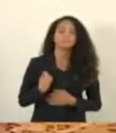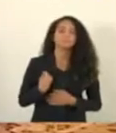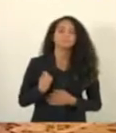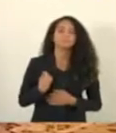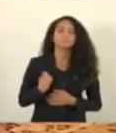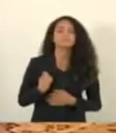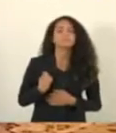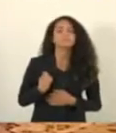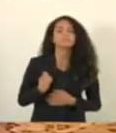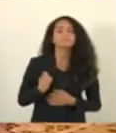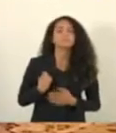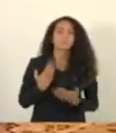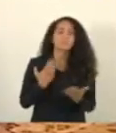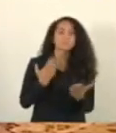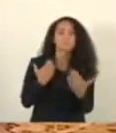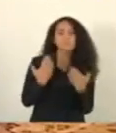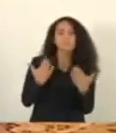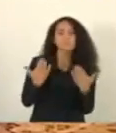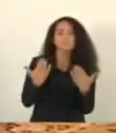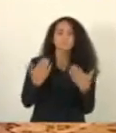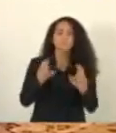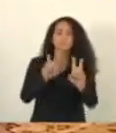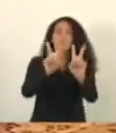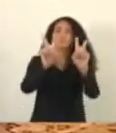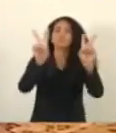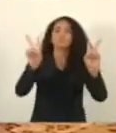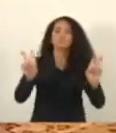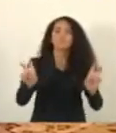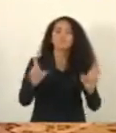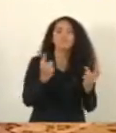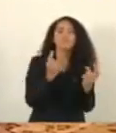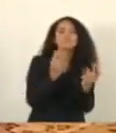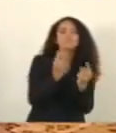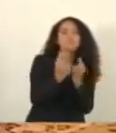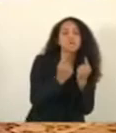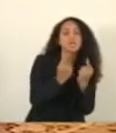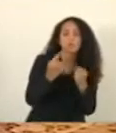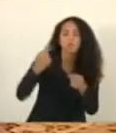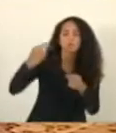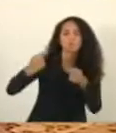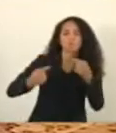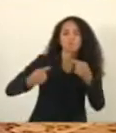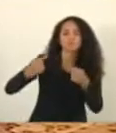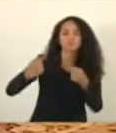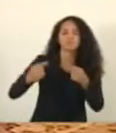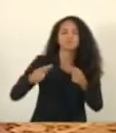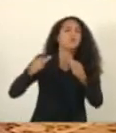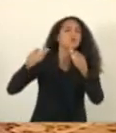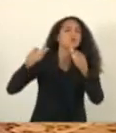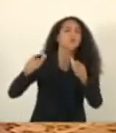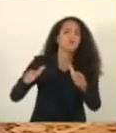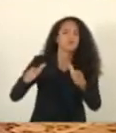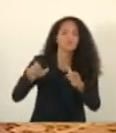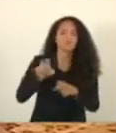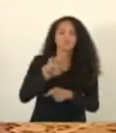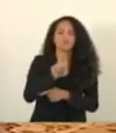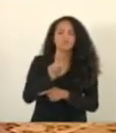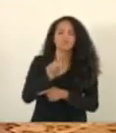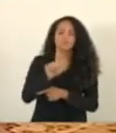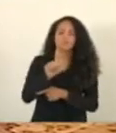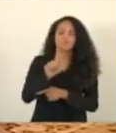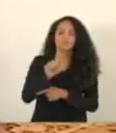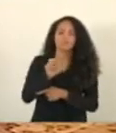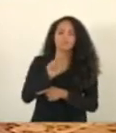de um diálogo político. O tema foi esse mesmo, diálogo político lá na localidade de Garrafão, em Santa